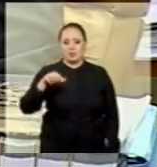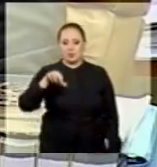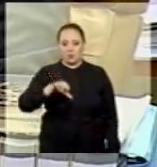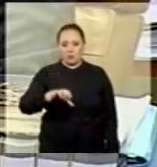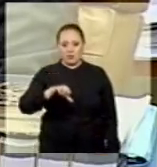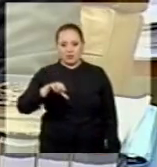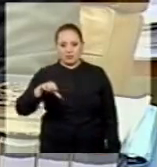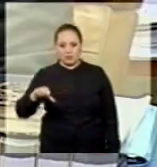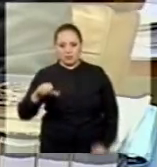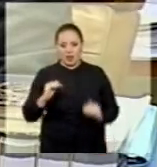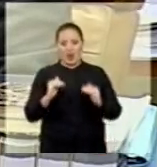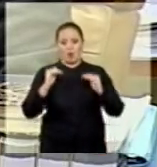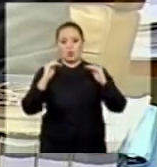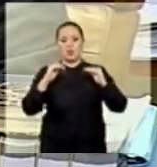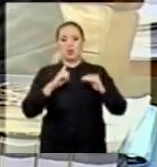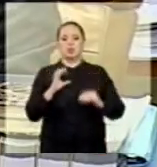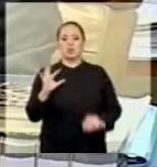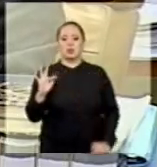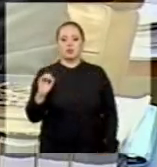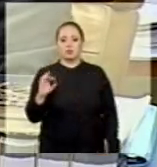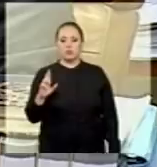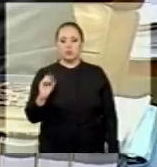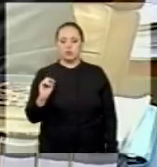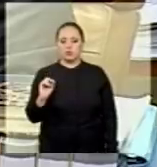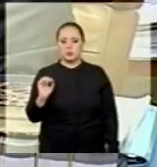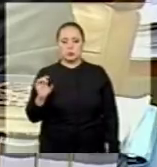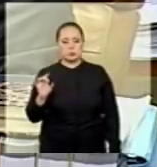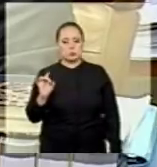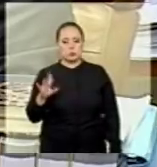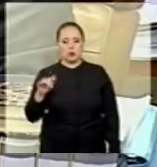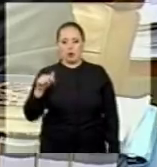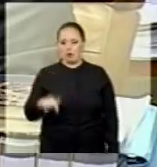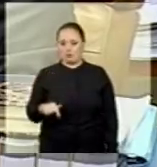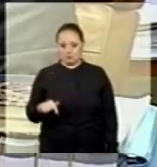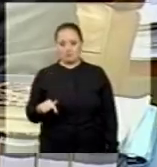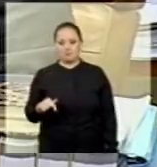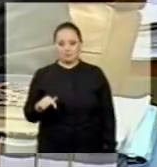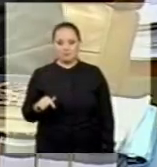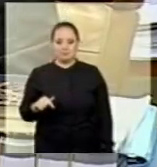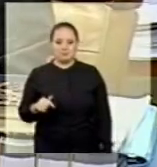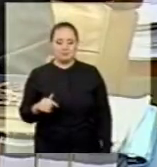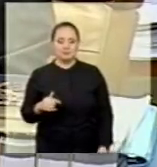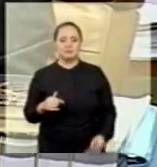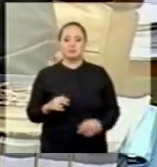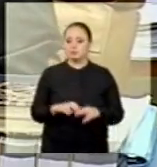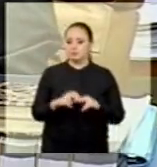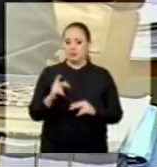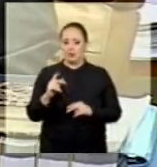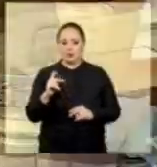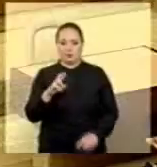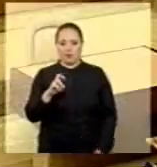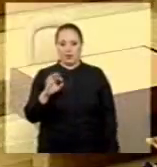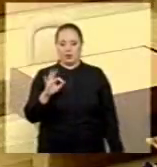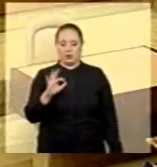799 autoridades, somente perante o Supremo Tribunal Federal, por prerrogativa de